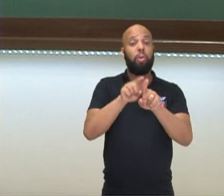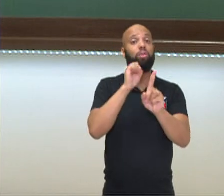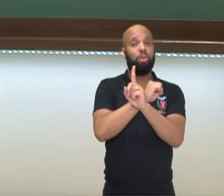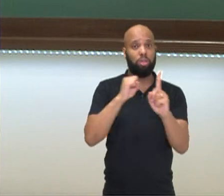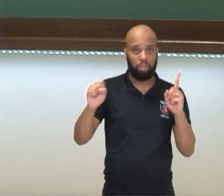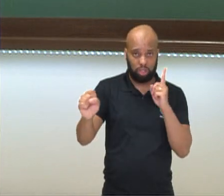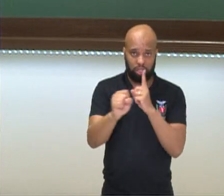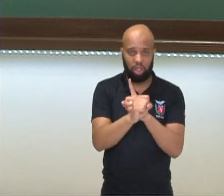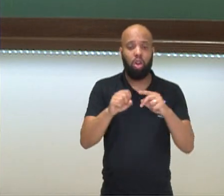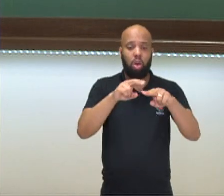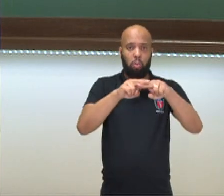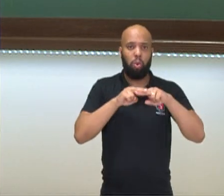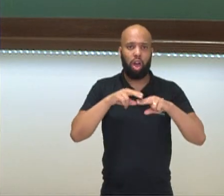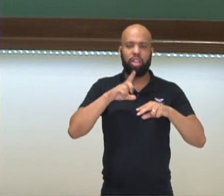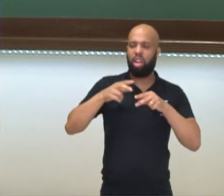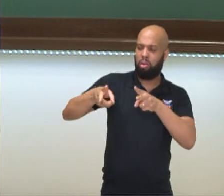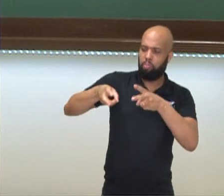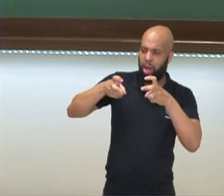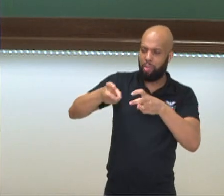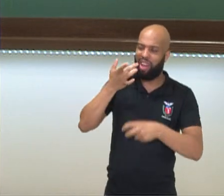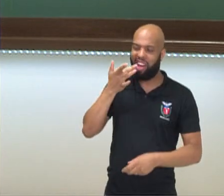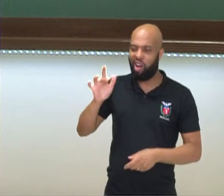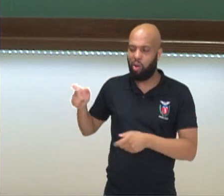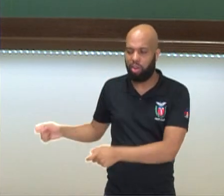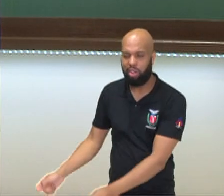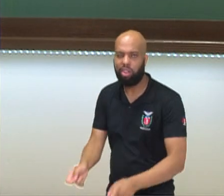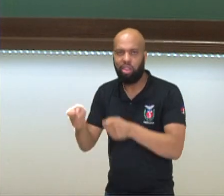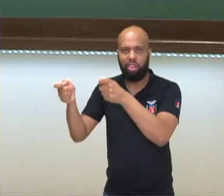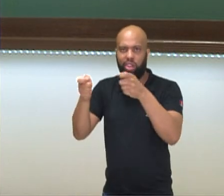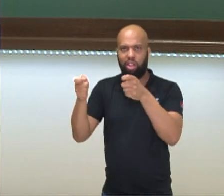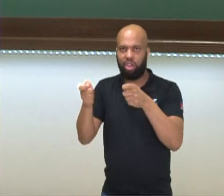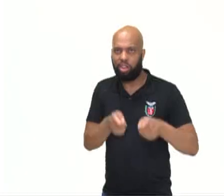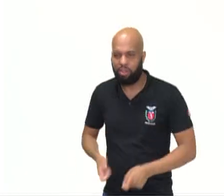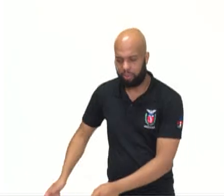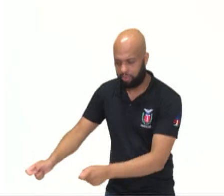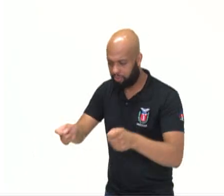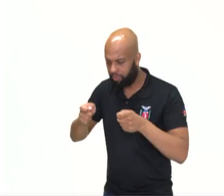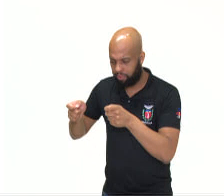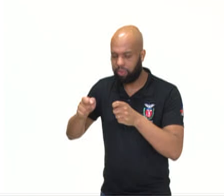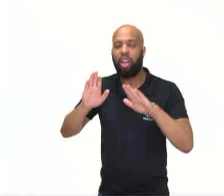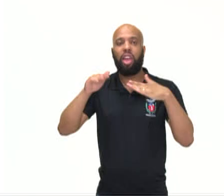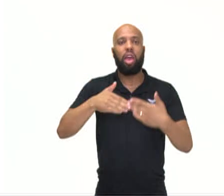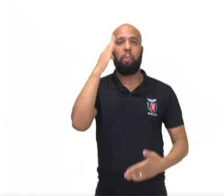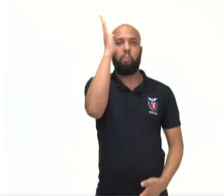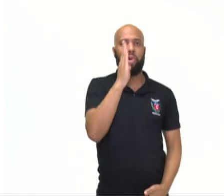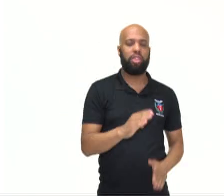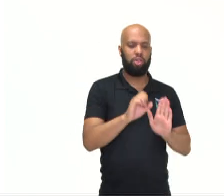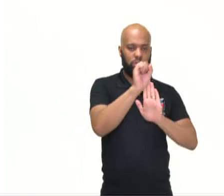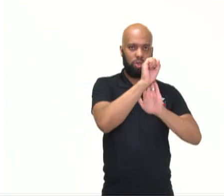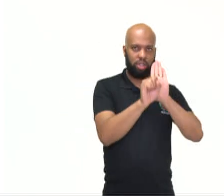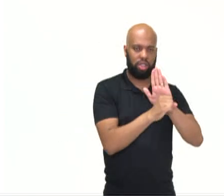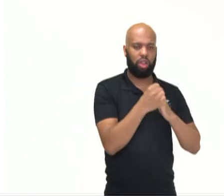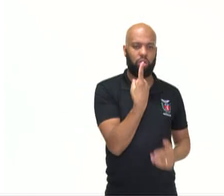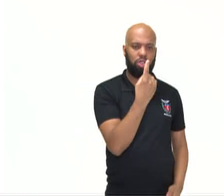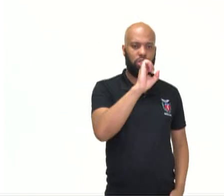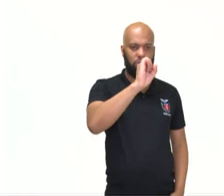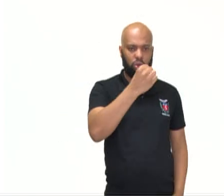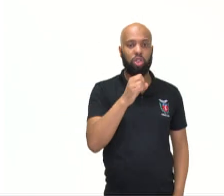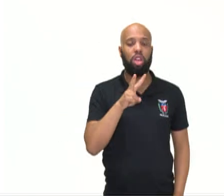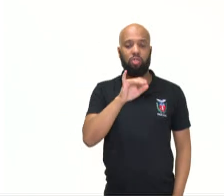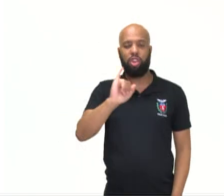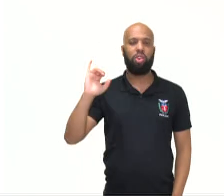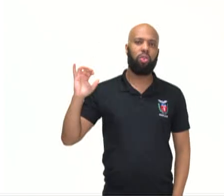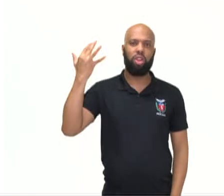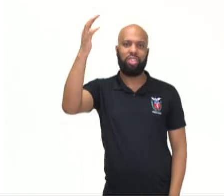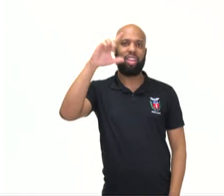sociais mediante a exploração do ouro? Vamos lá? O Brasil no século XVIII. Então, no século XVIII vai ocorrer